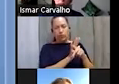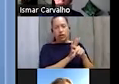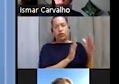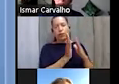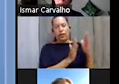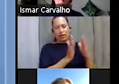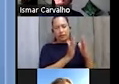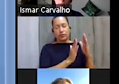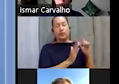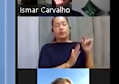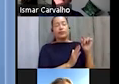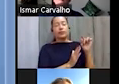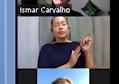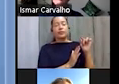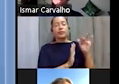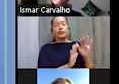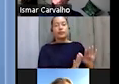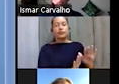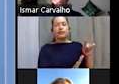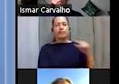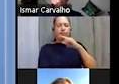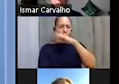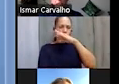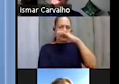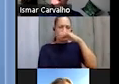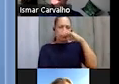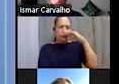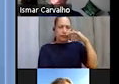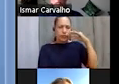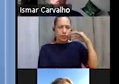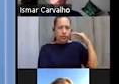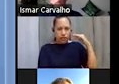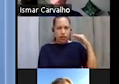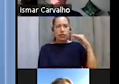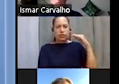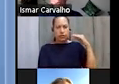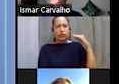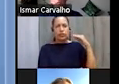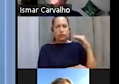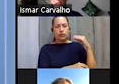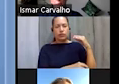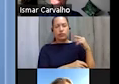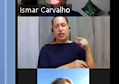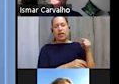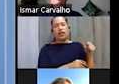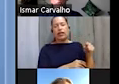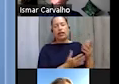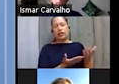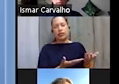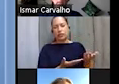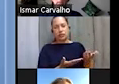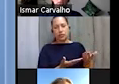Mas o cheiro são terpenos que normalmente estão